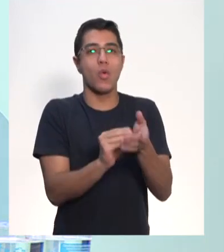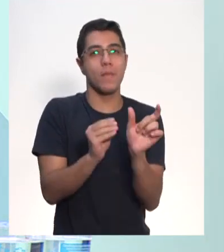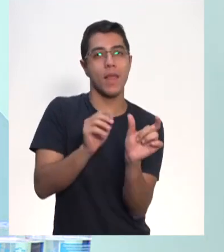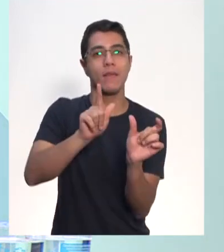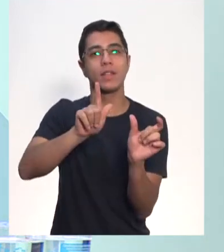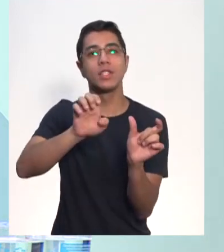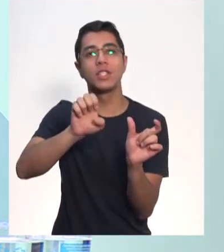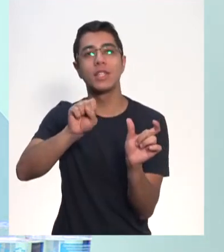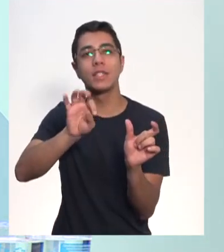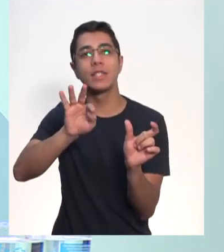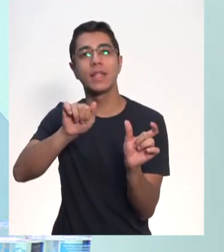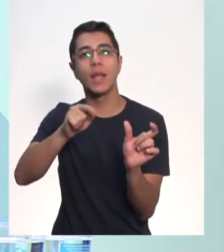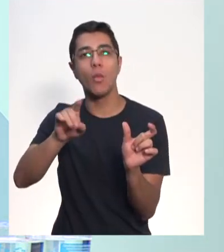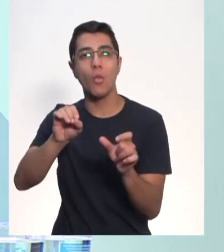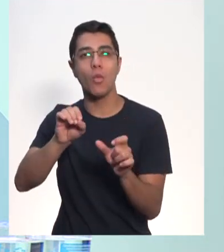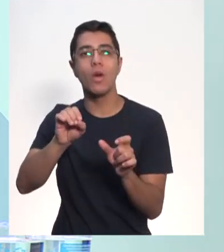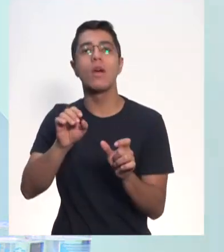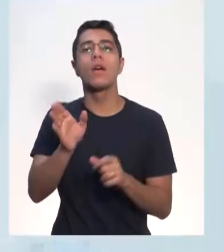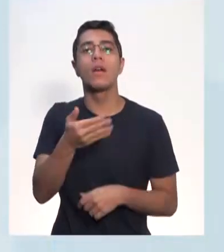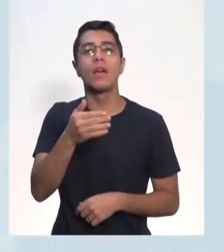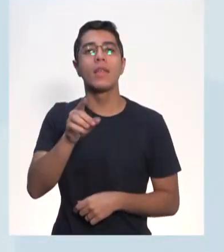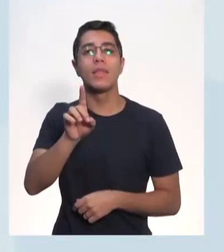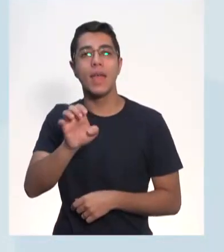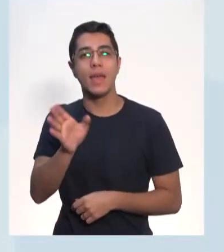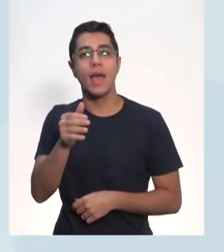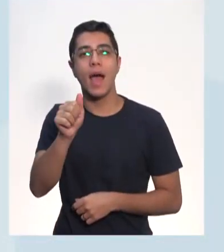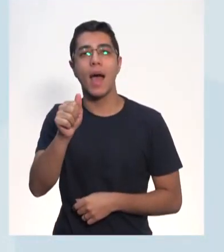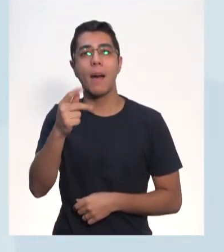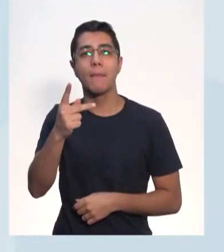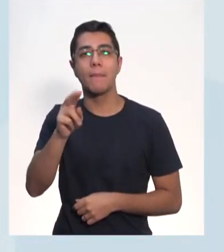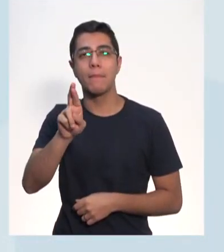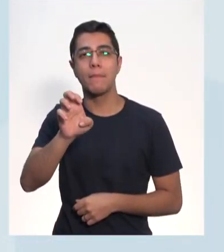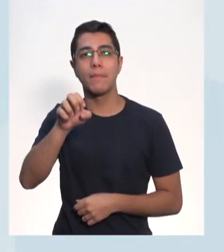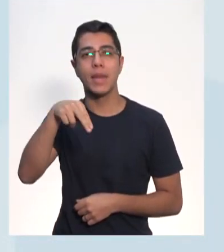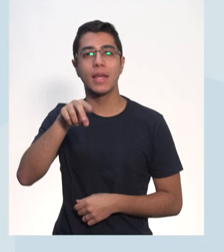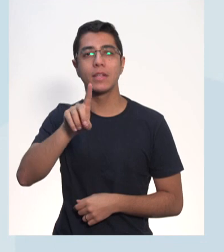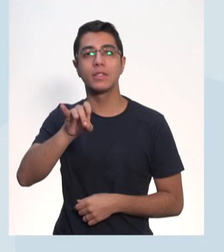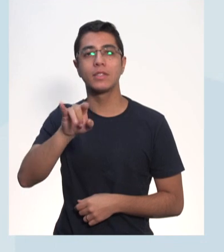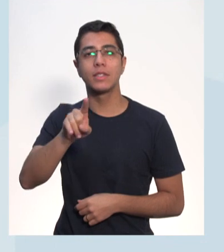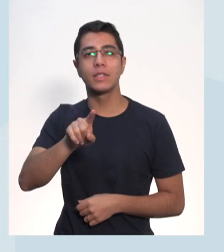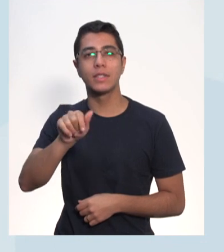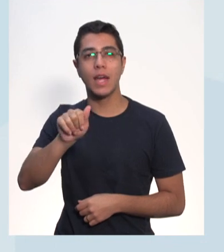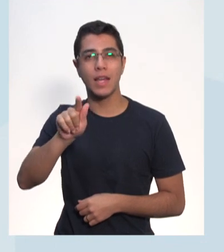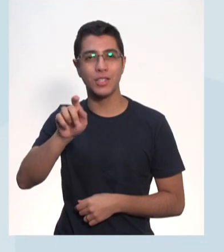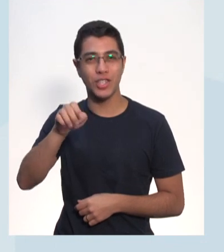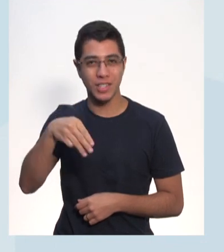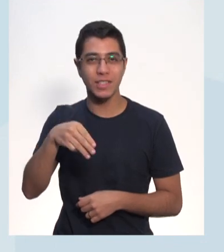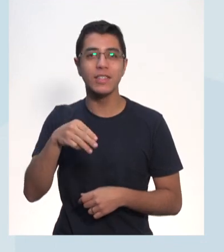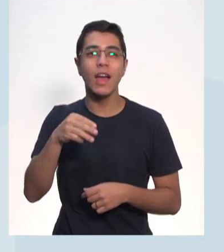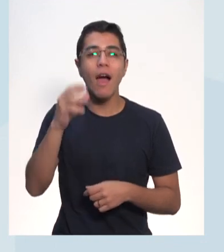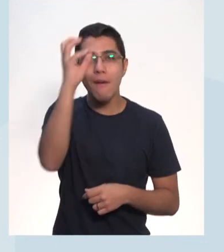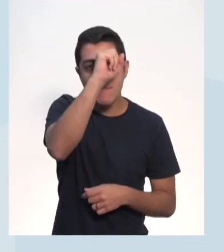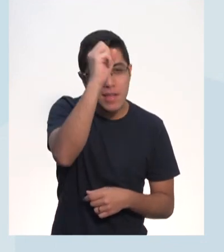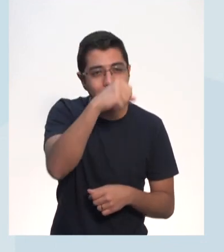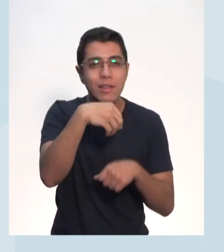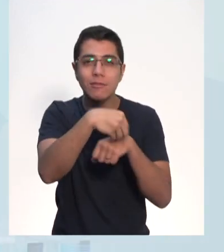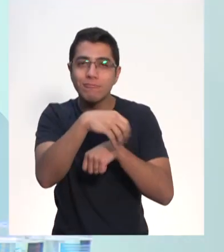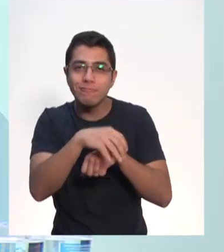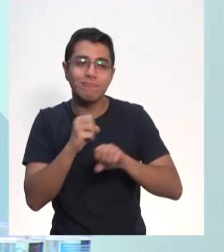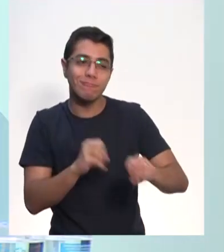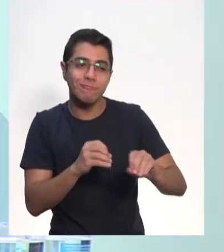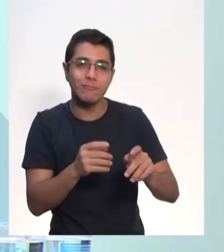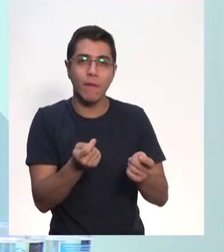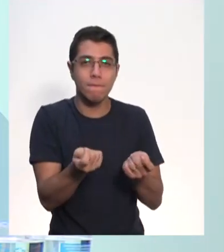Temos também a questão do atendimento especializado, né? Isso sempre foi uma preocupação muito grande da secretaria,